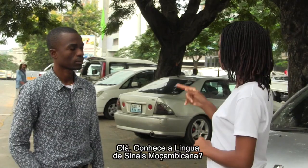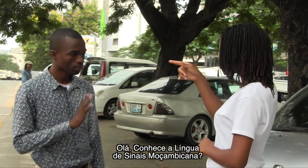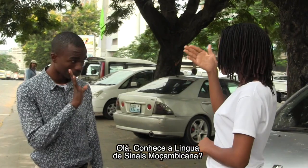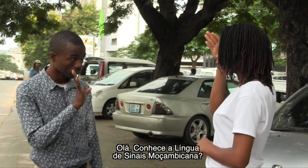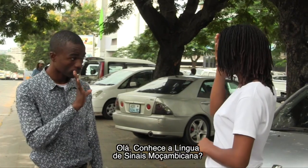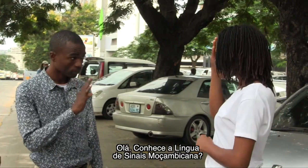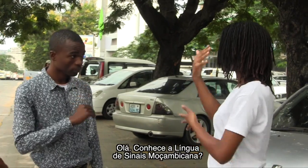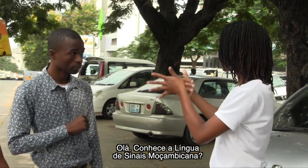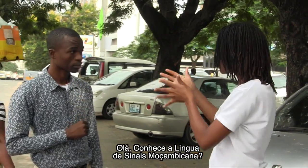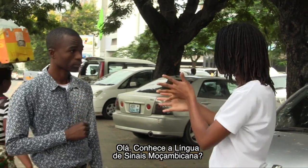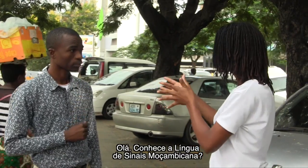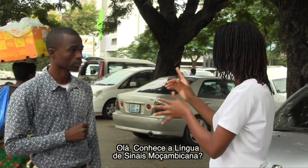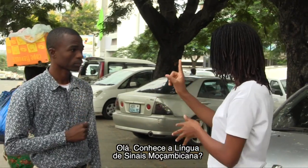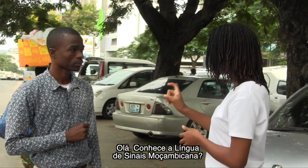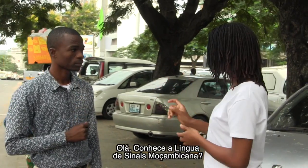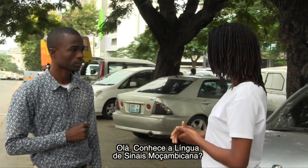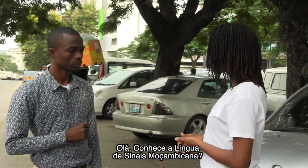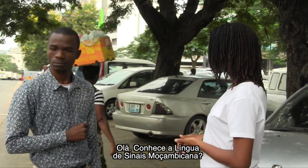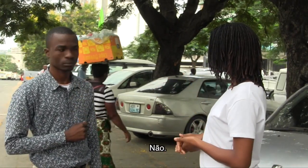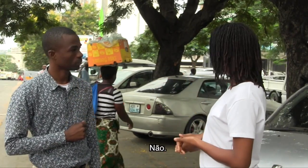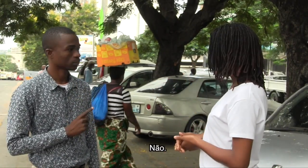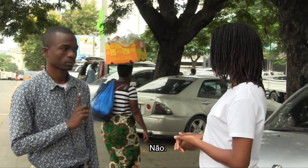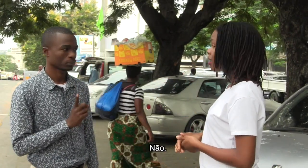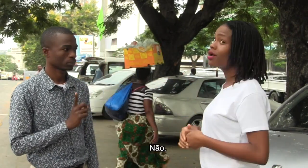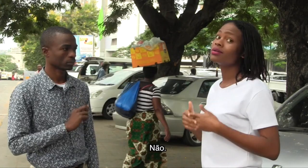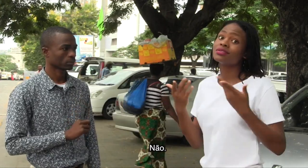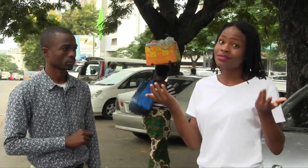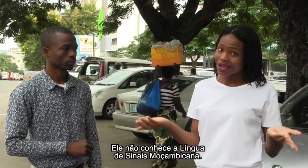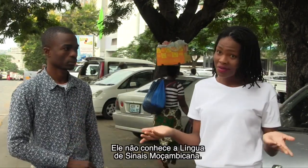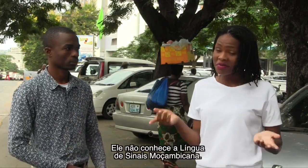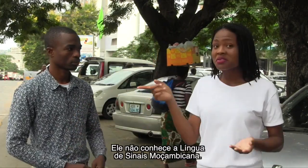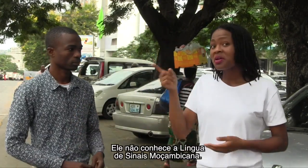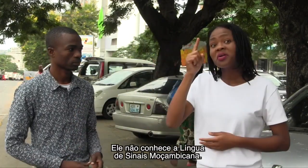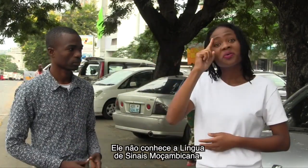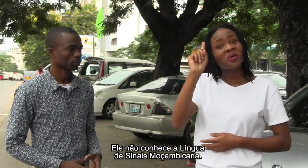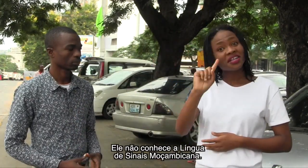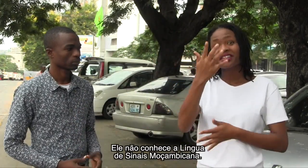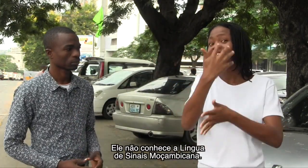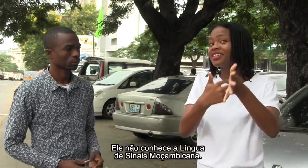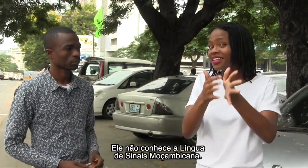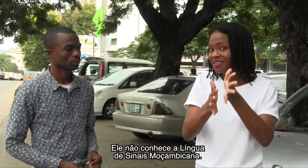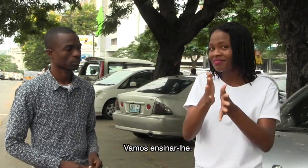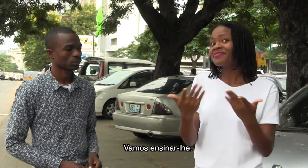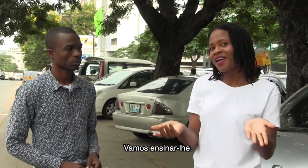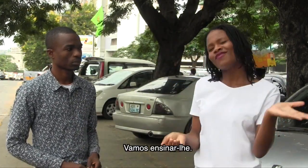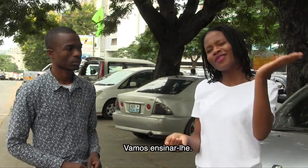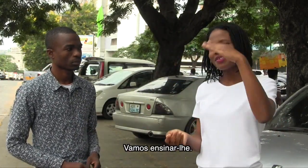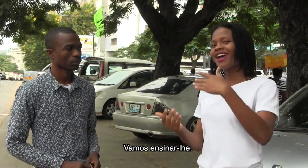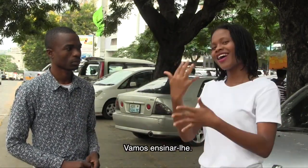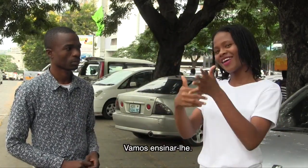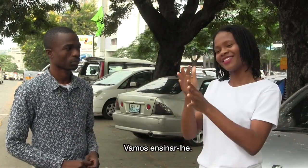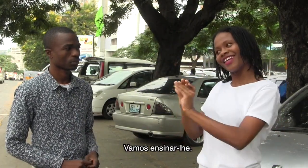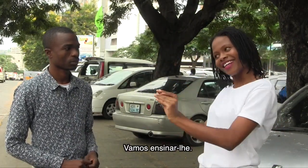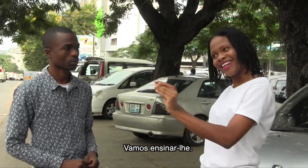Olá, conhece a língua de sinais moçambicana? Ela não conhece a língua de sinais moçambicana.